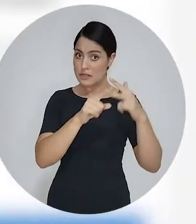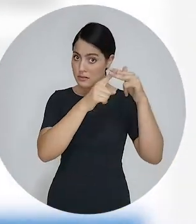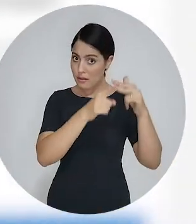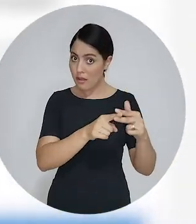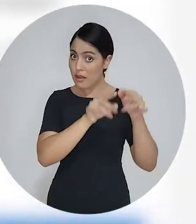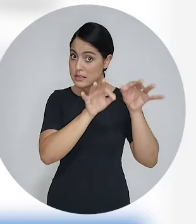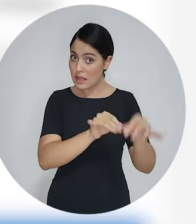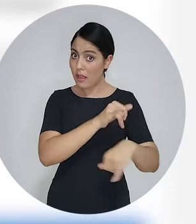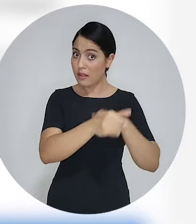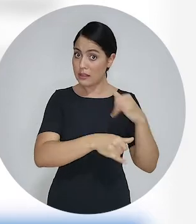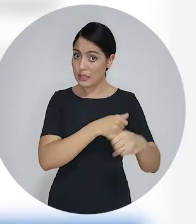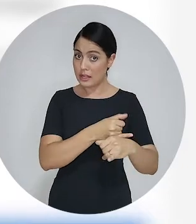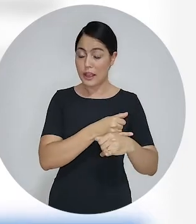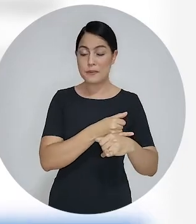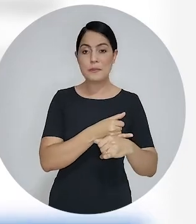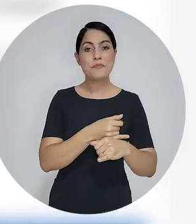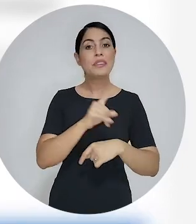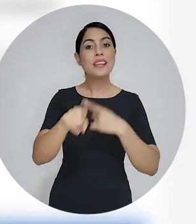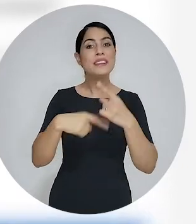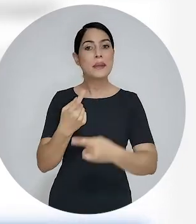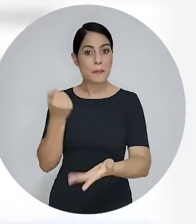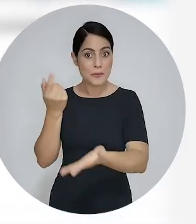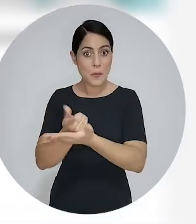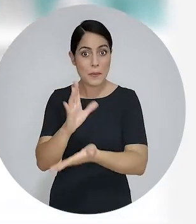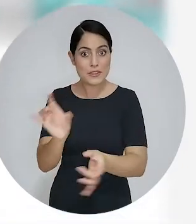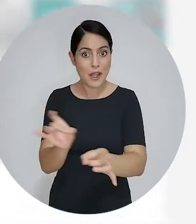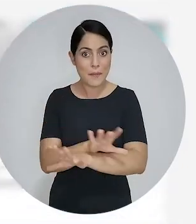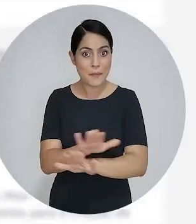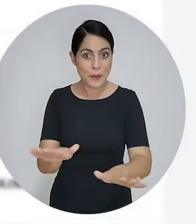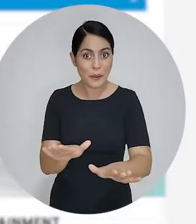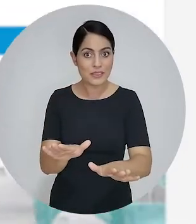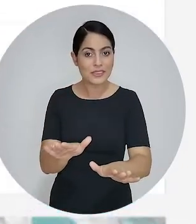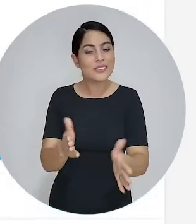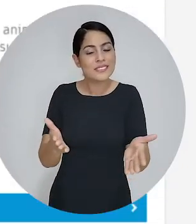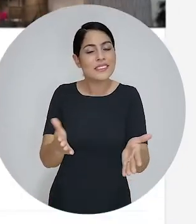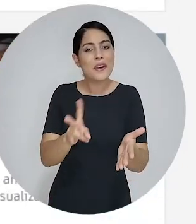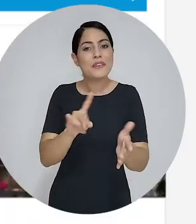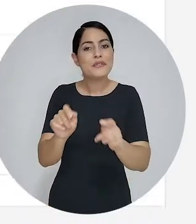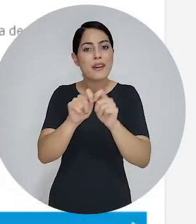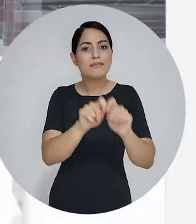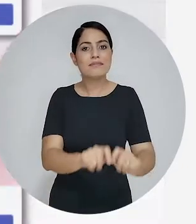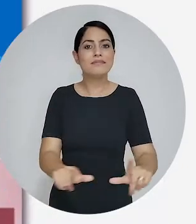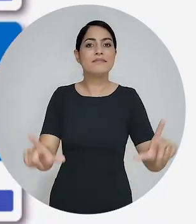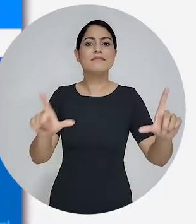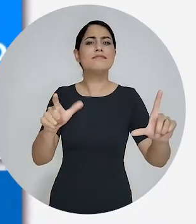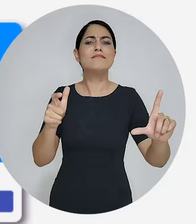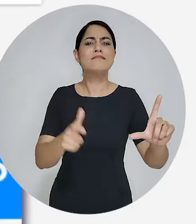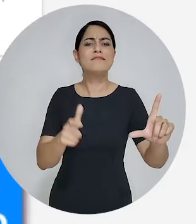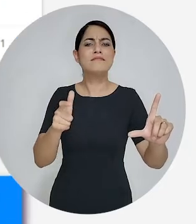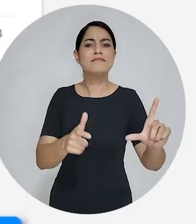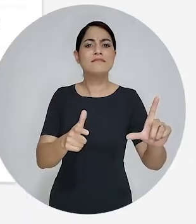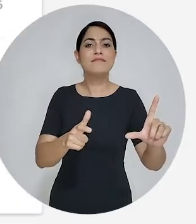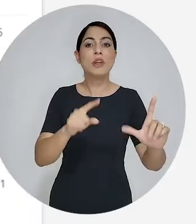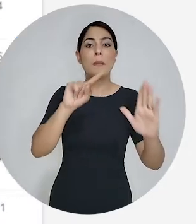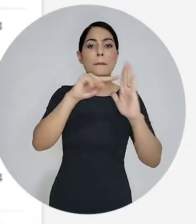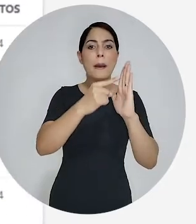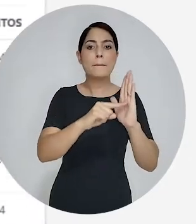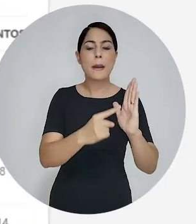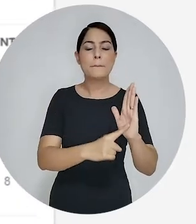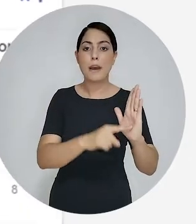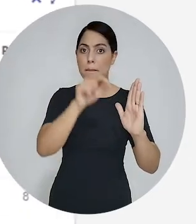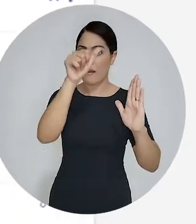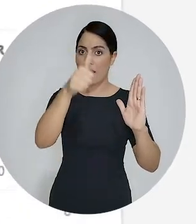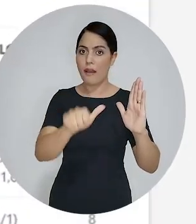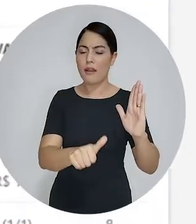de anúncios nas suas configurações de internet. Uma vez que a compra for concluída e finalizada, ela será apresentada em